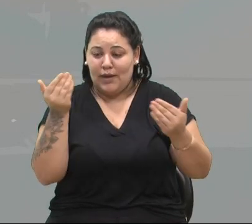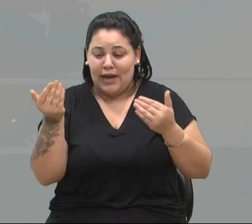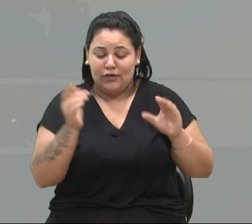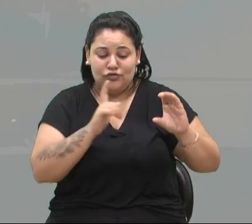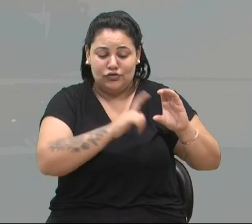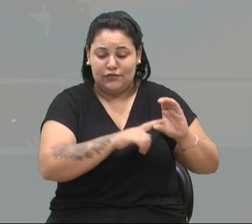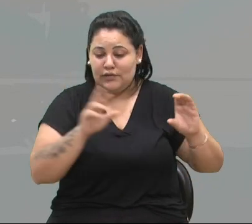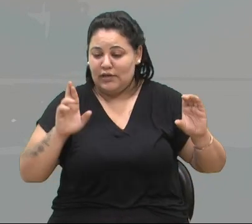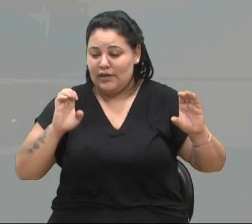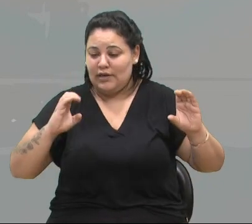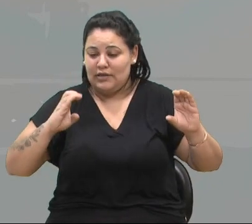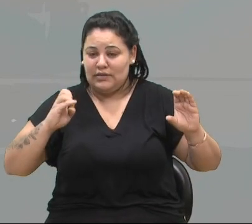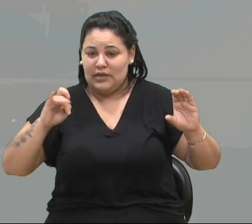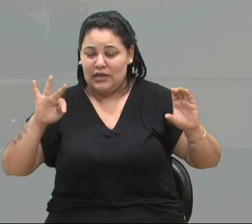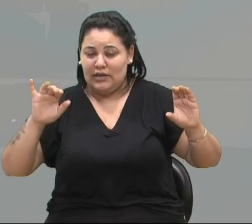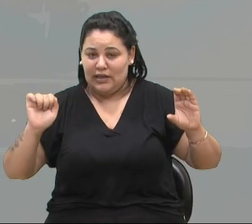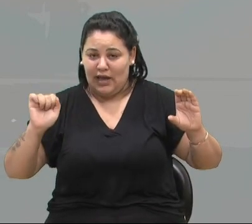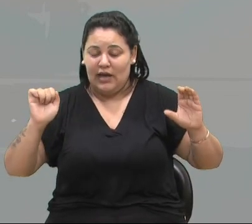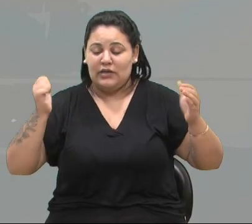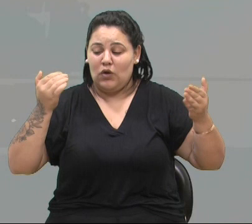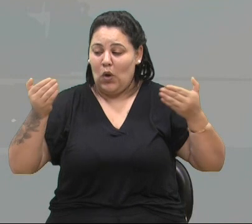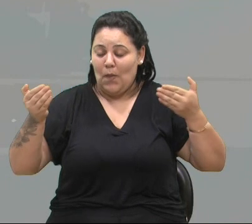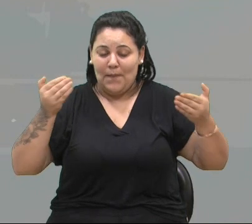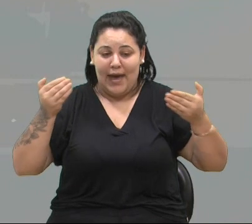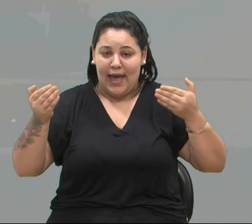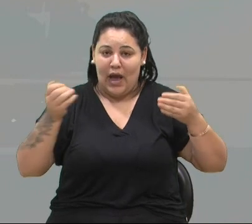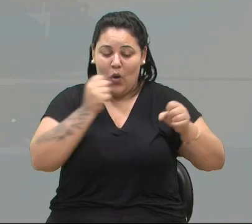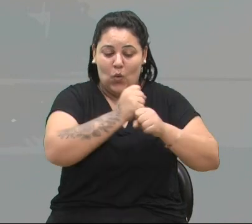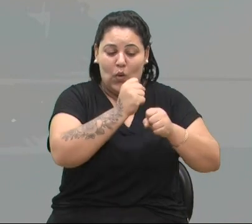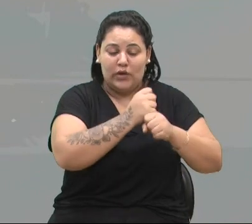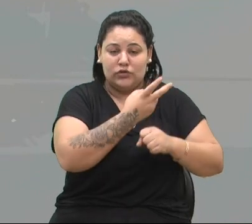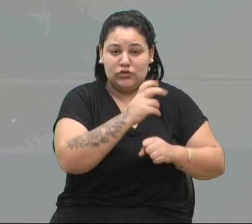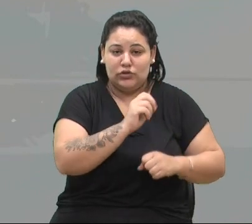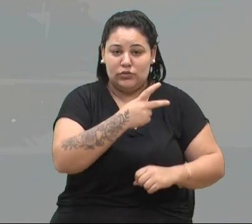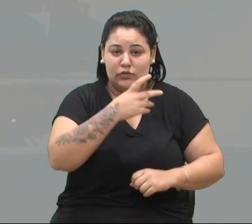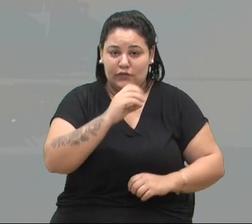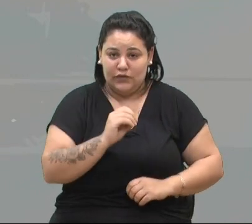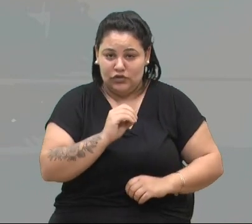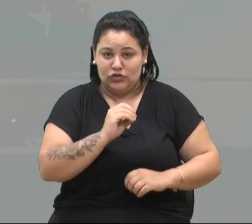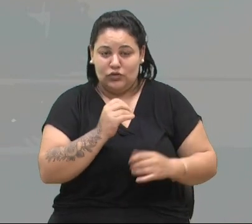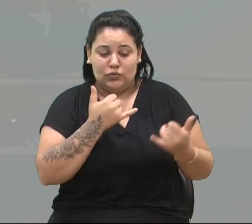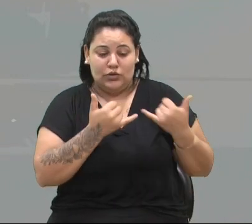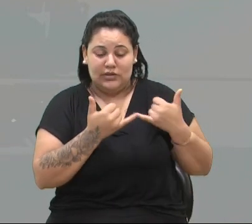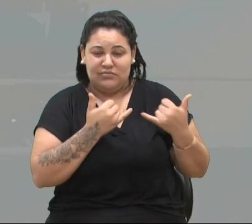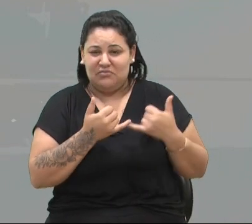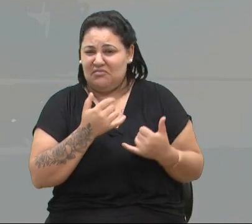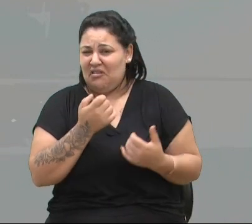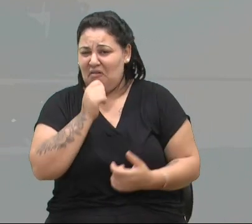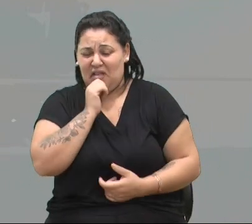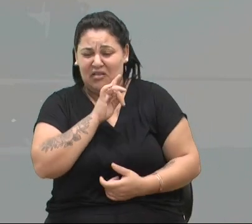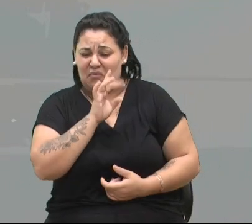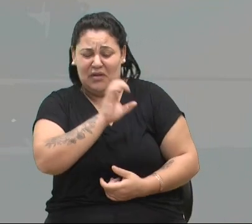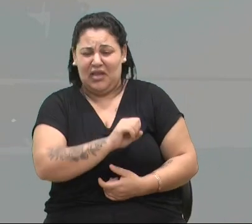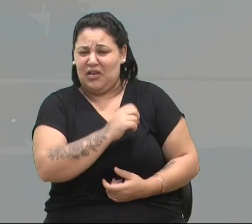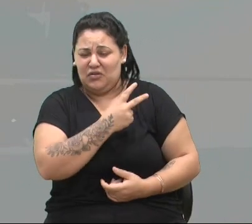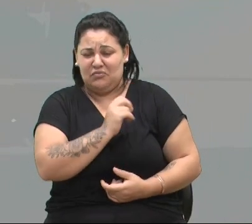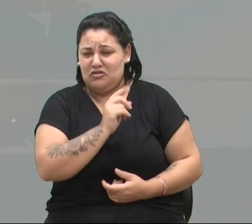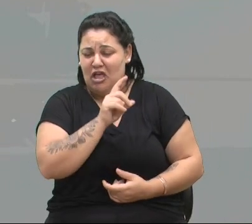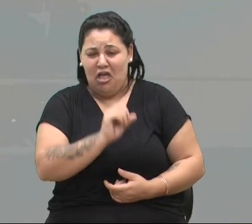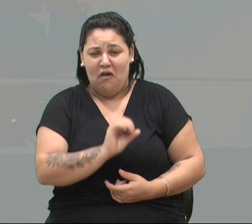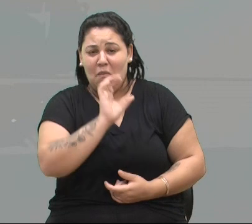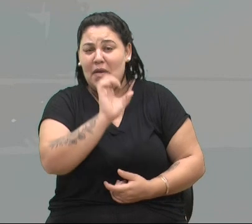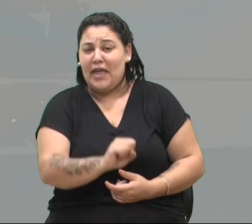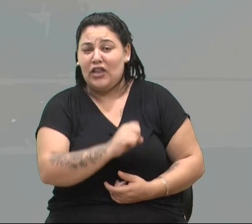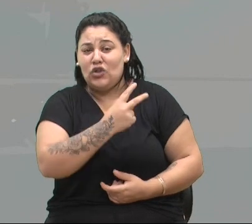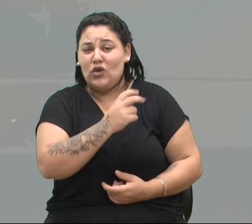for comparar o ano de 2020, né, eu nem peguei 2019, eu peguei de 2020 para